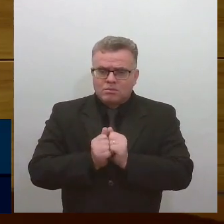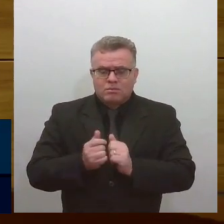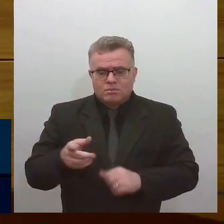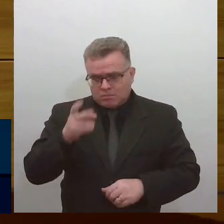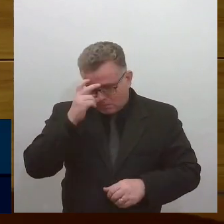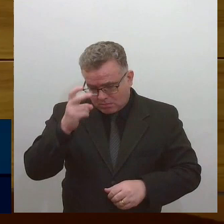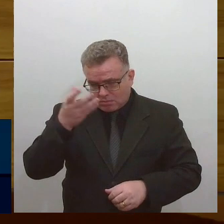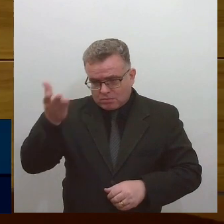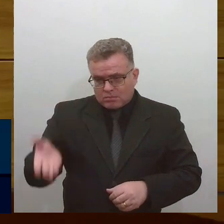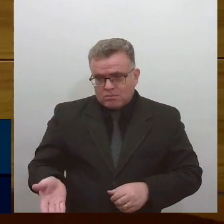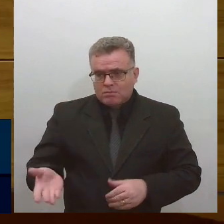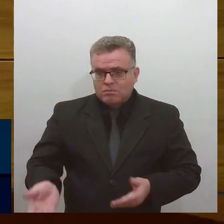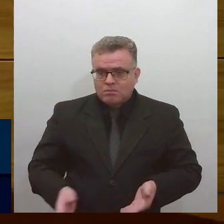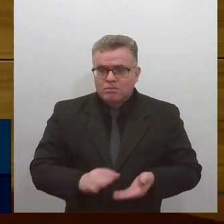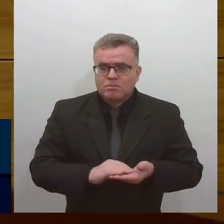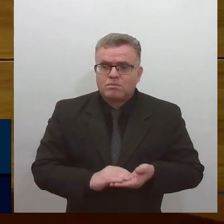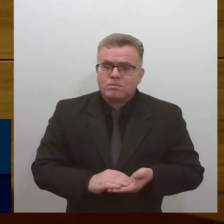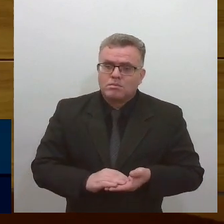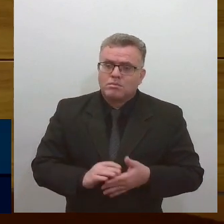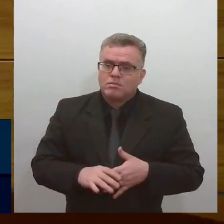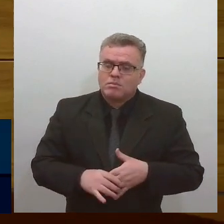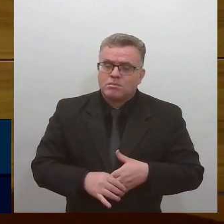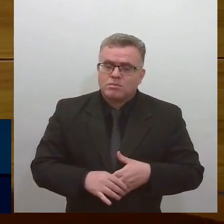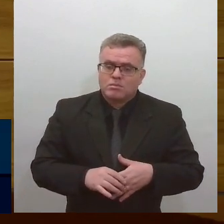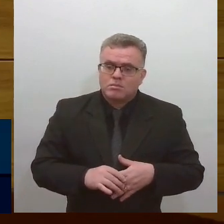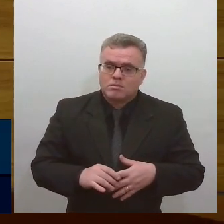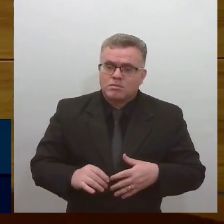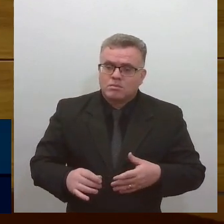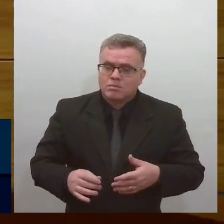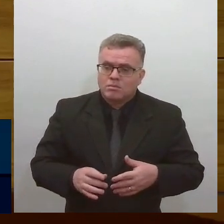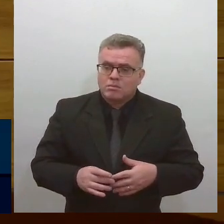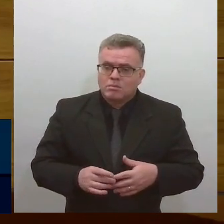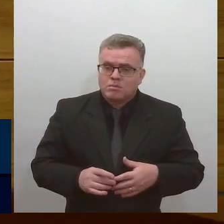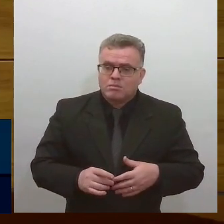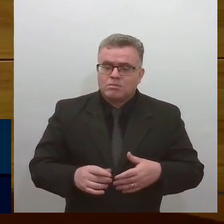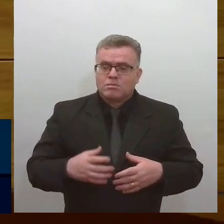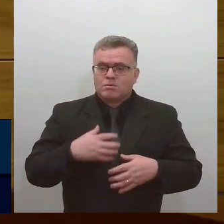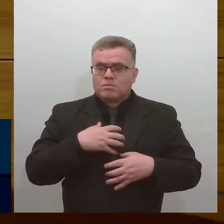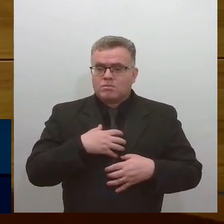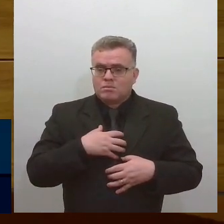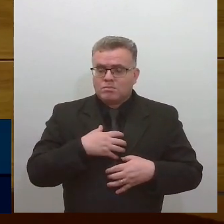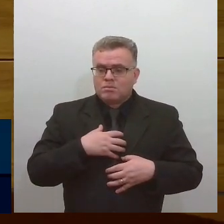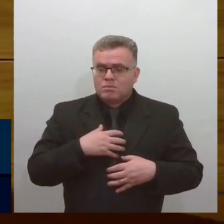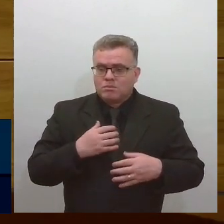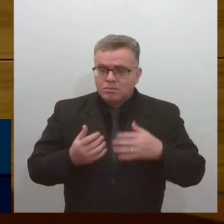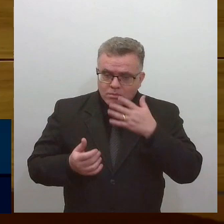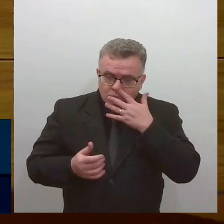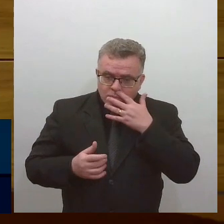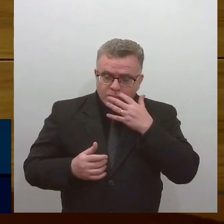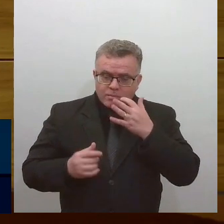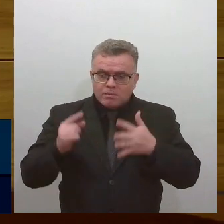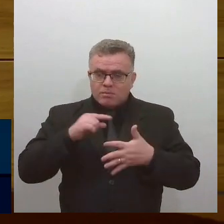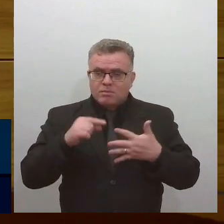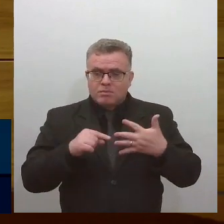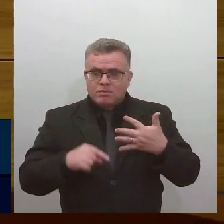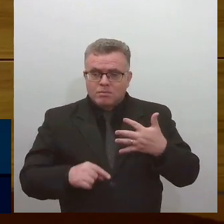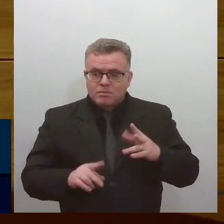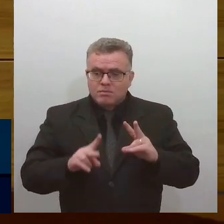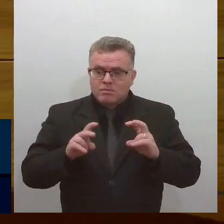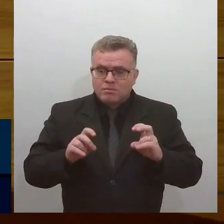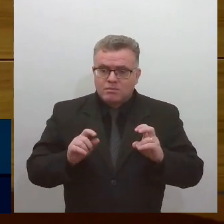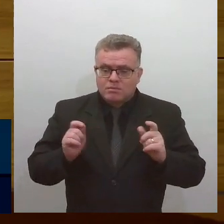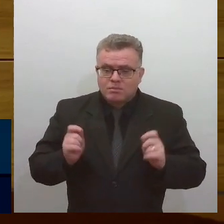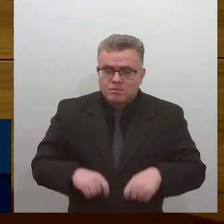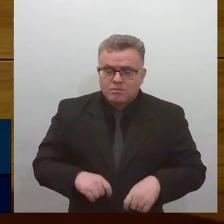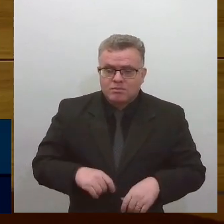novo aqui o processo de instância é um processo delicado porque além de todas essas questões mas ele está no pack